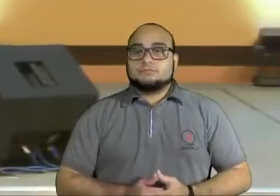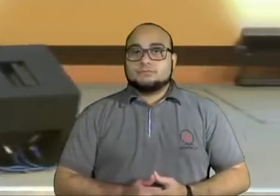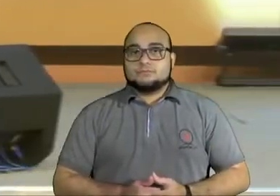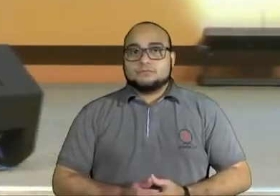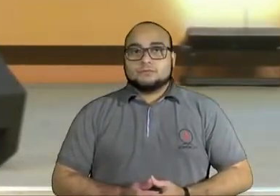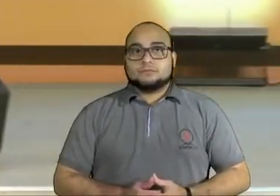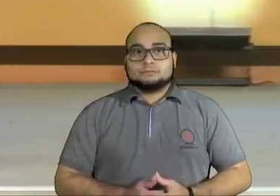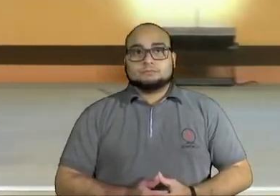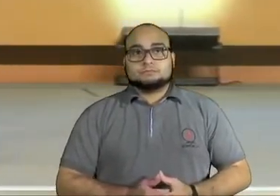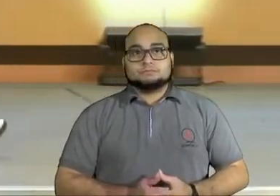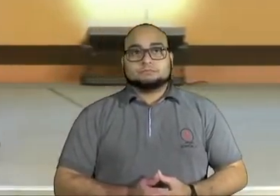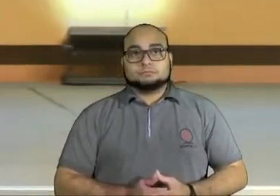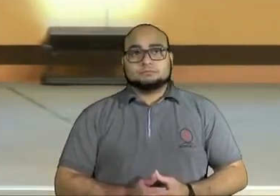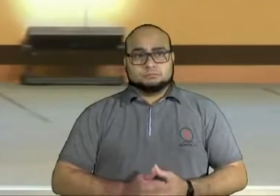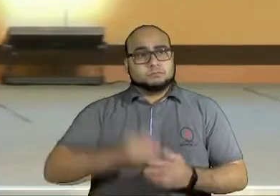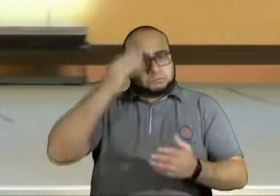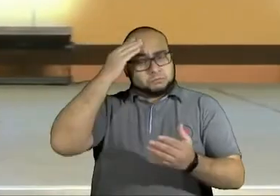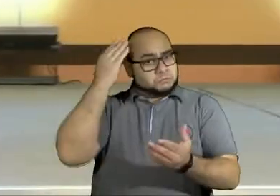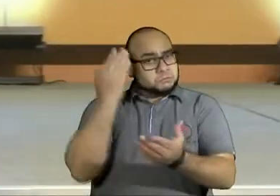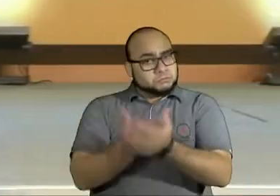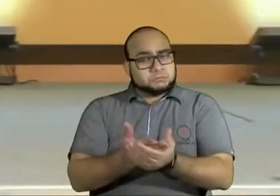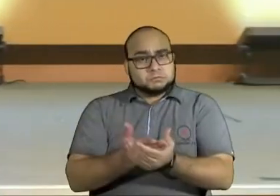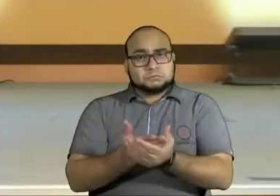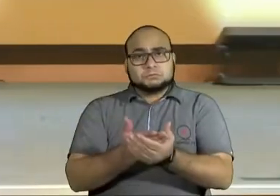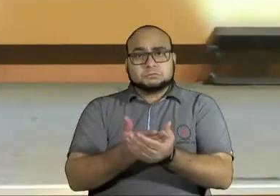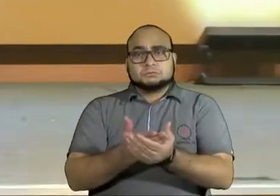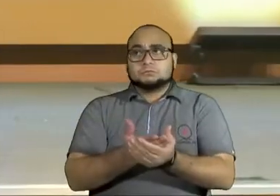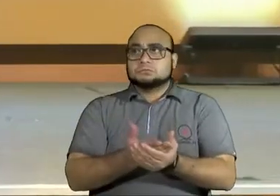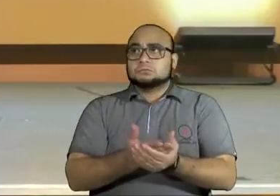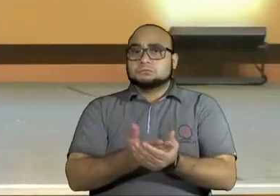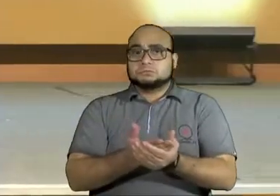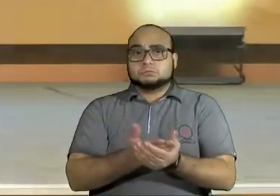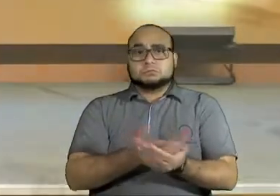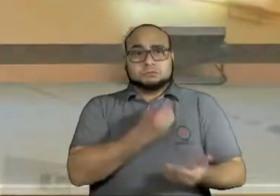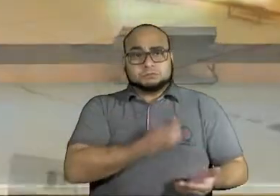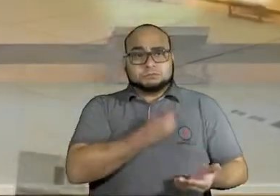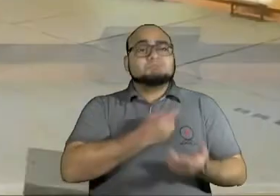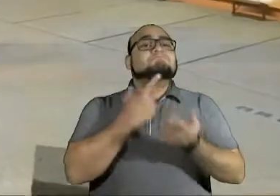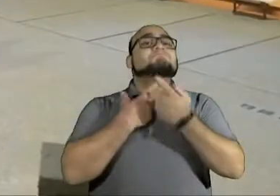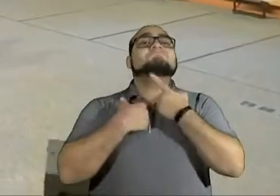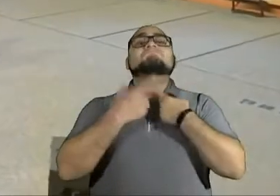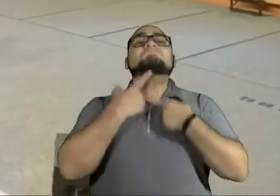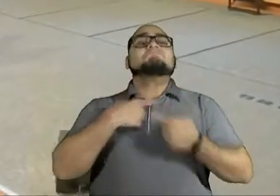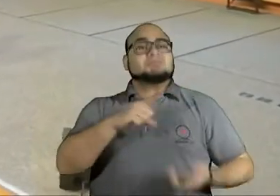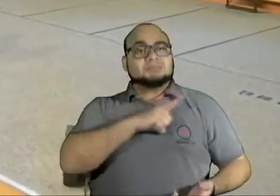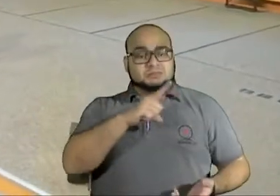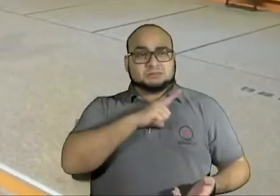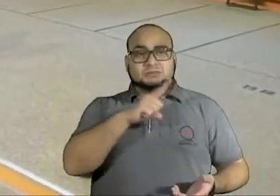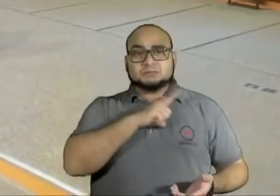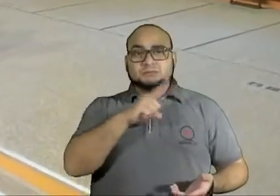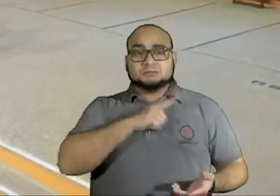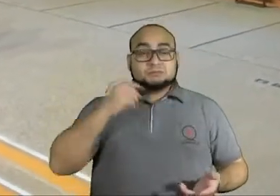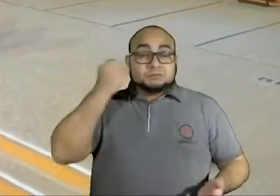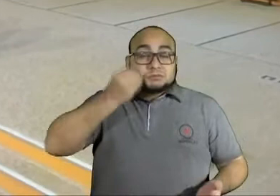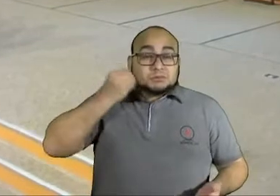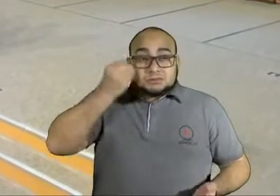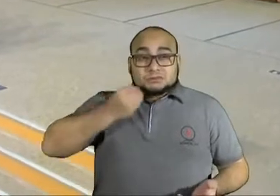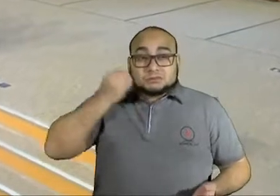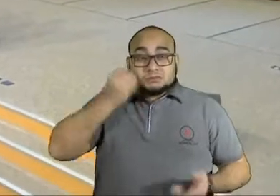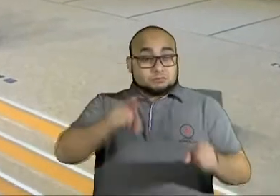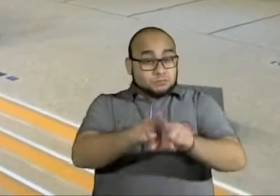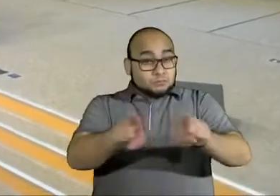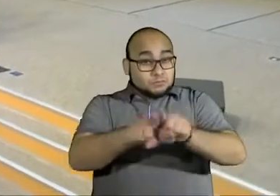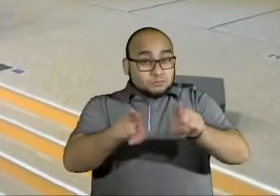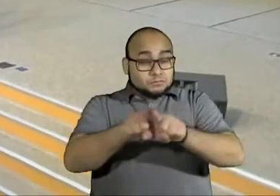no que ela acredita, no que ele acredita, no que sua vida deseja, aonde estão as suas expectativas.